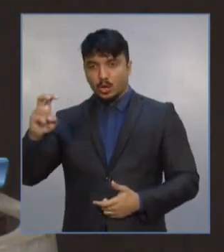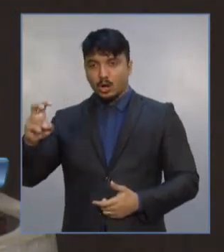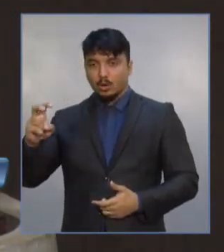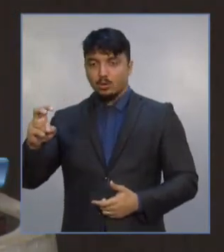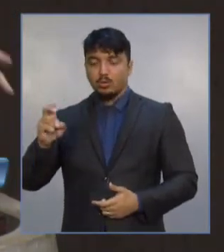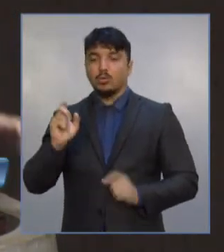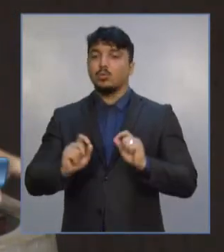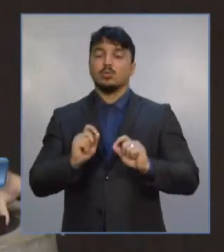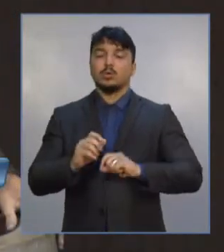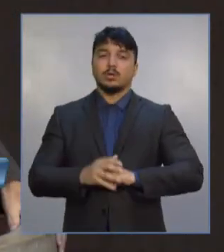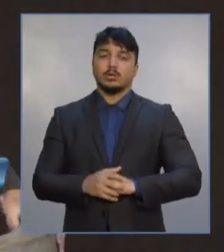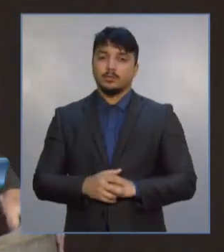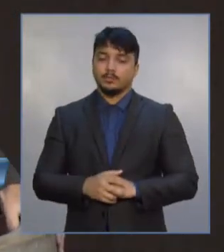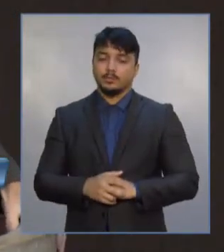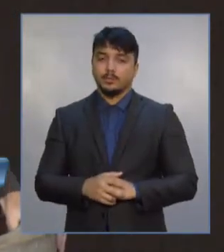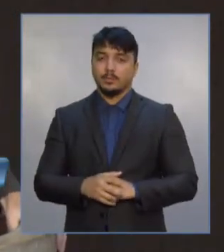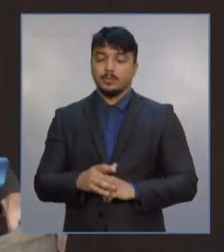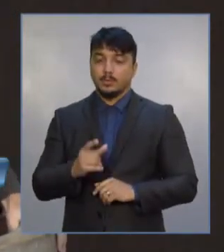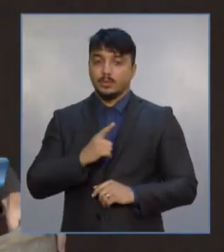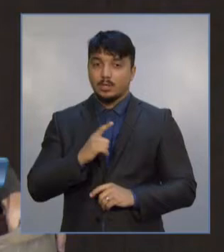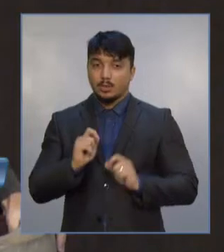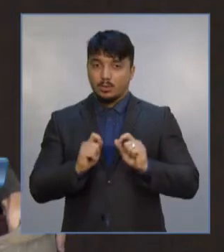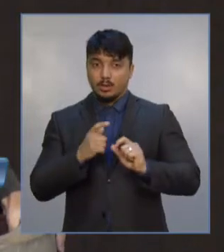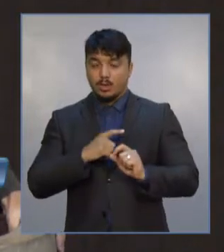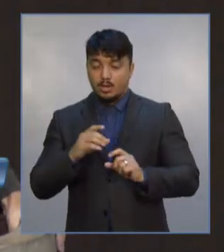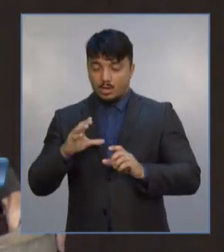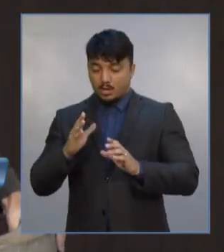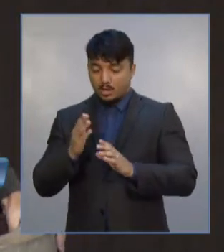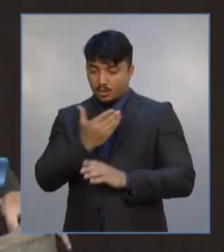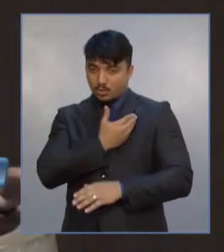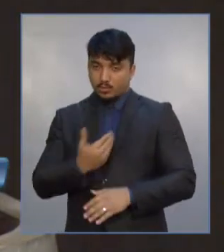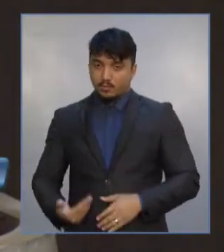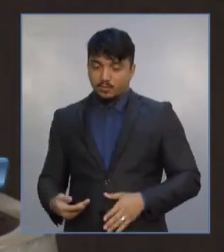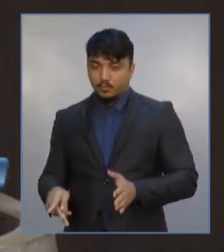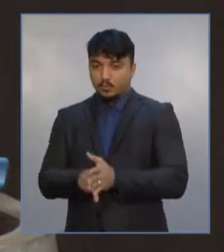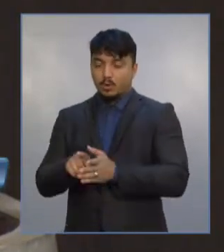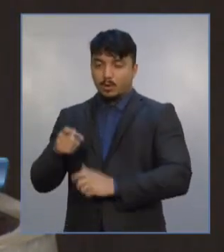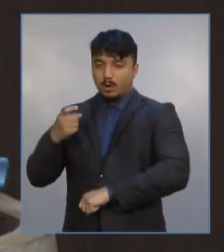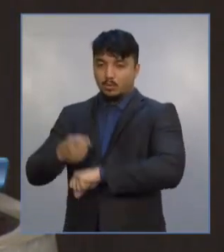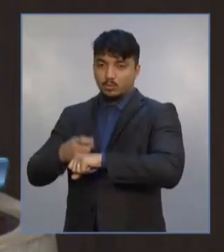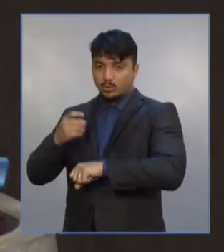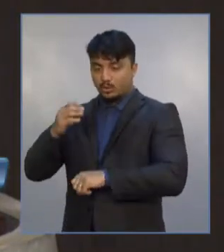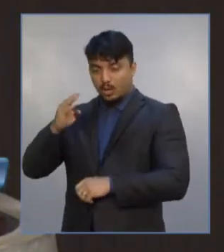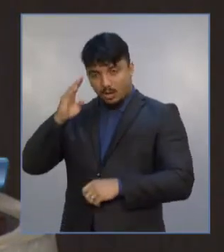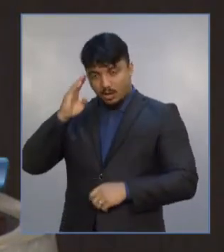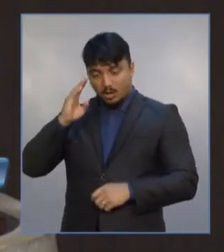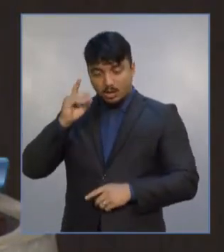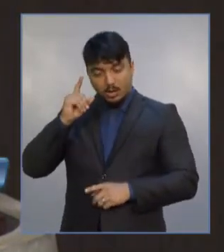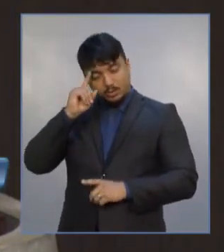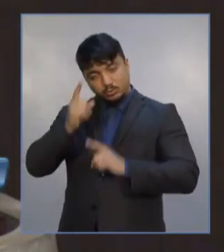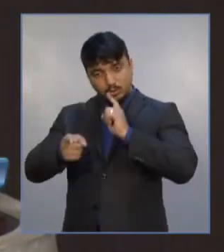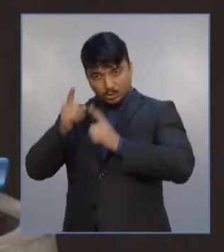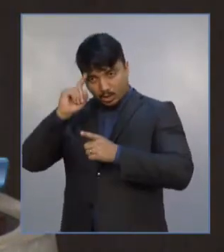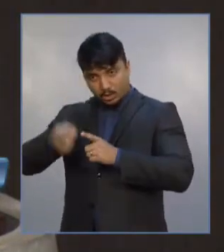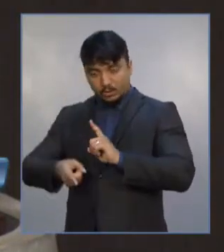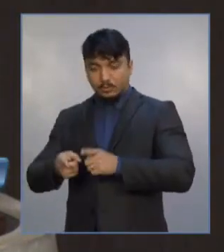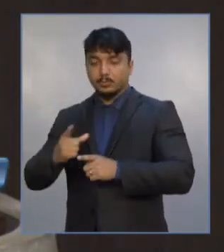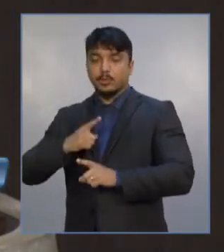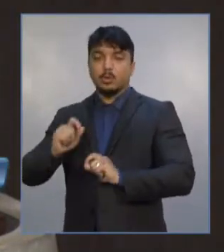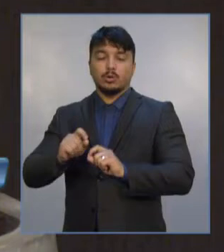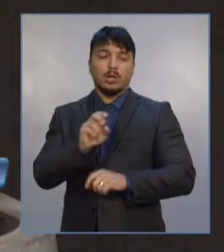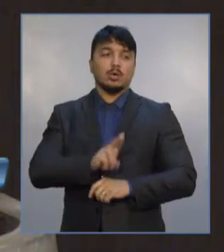que, sobretudo, governos de orientação autoritária se utilizam